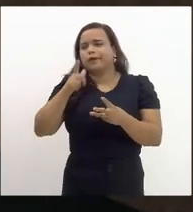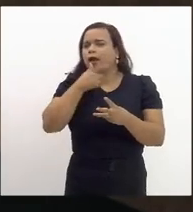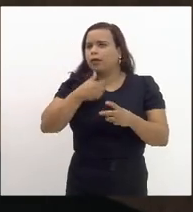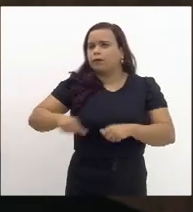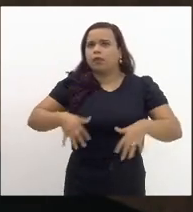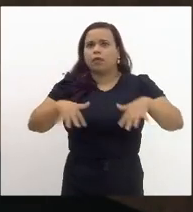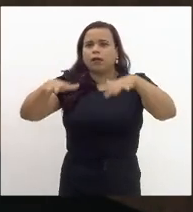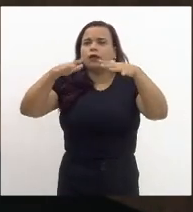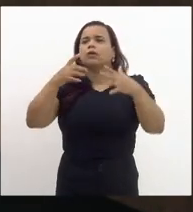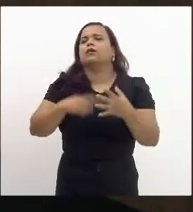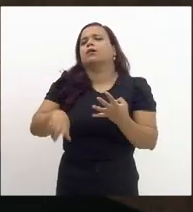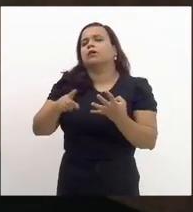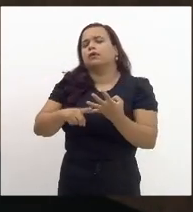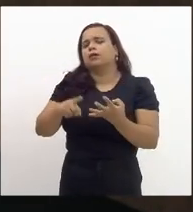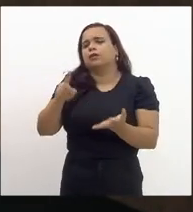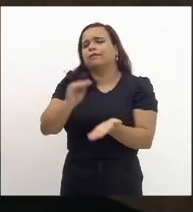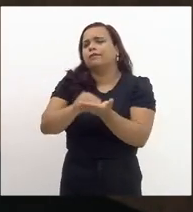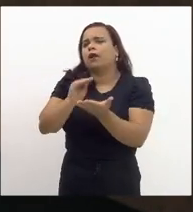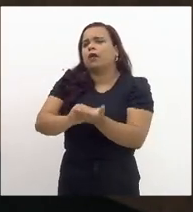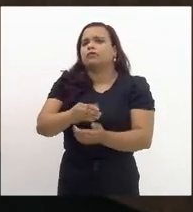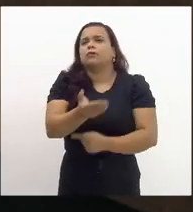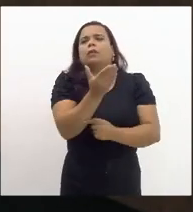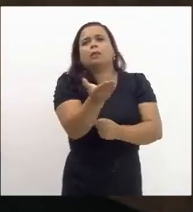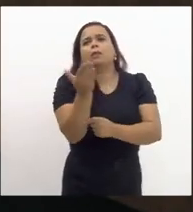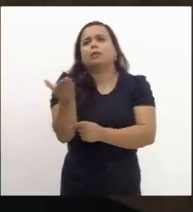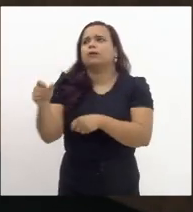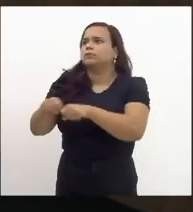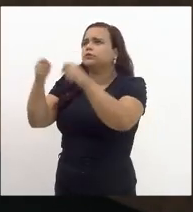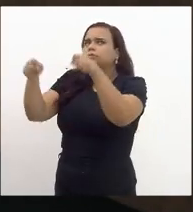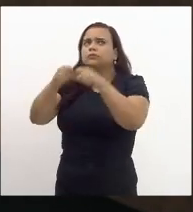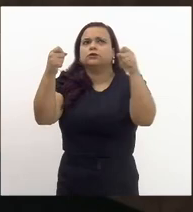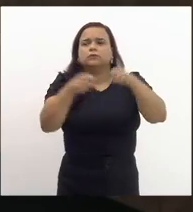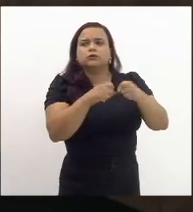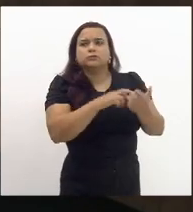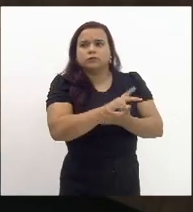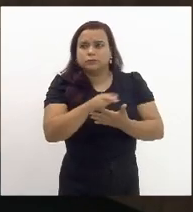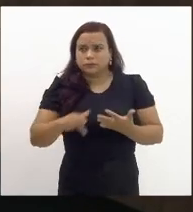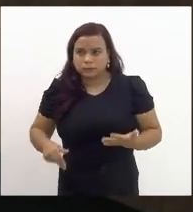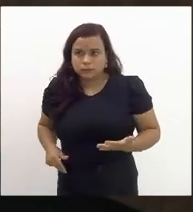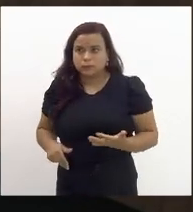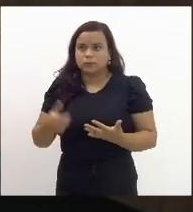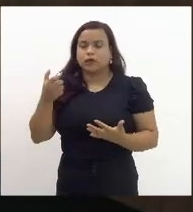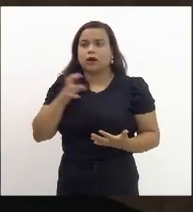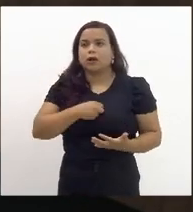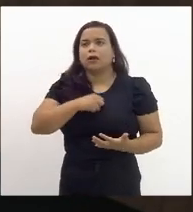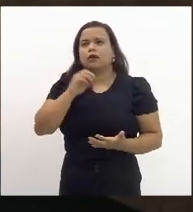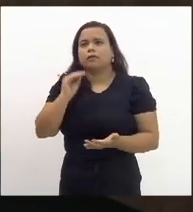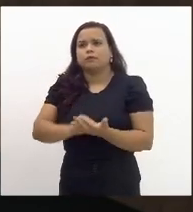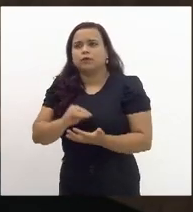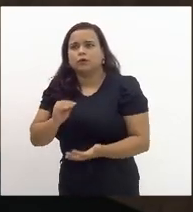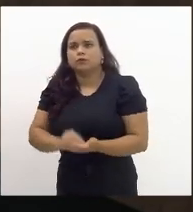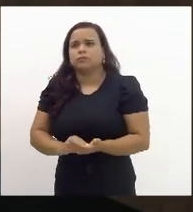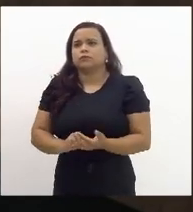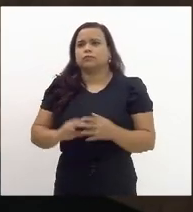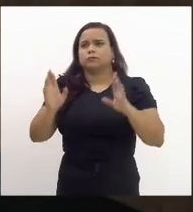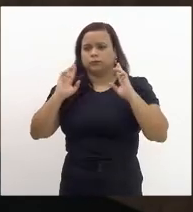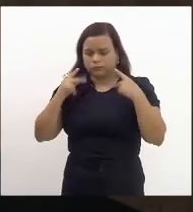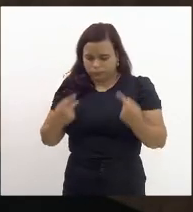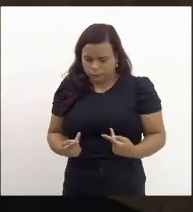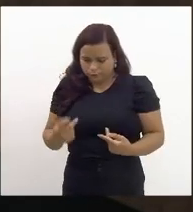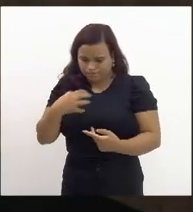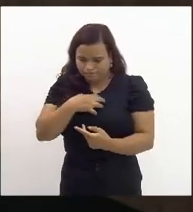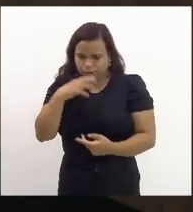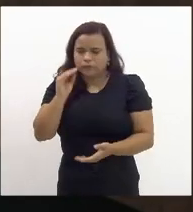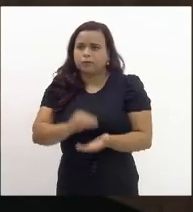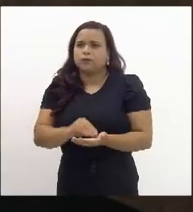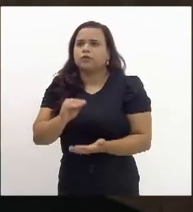problemas de miséria, problemas de catástrofes, problemas de falta de amor e humanidade excessivo.